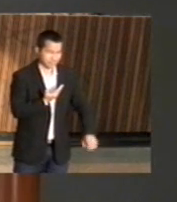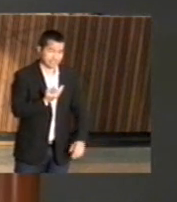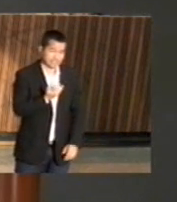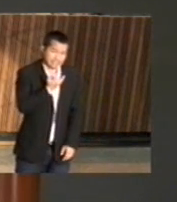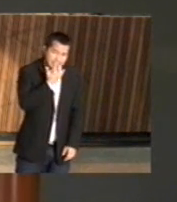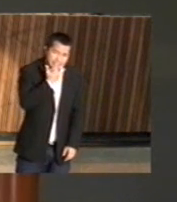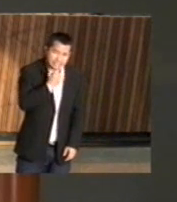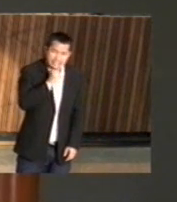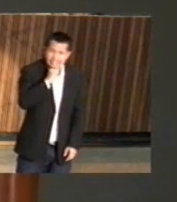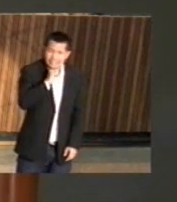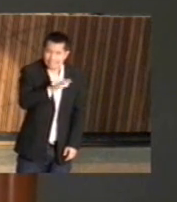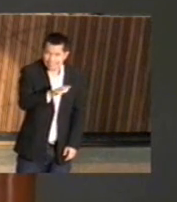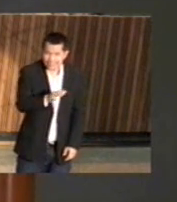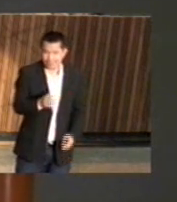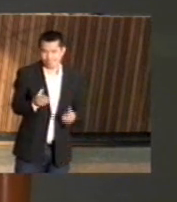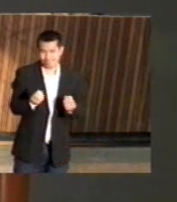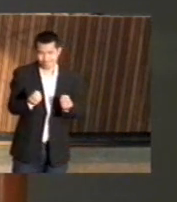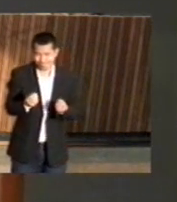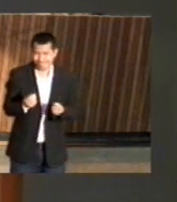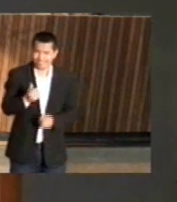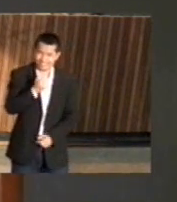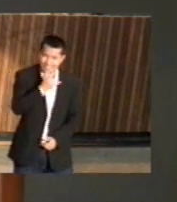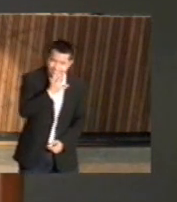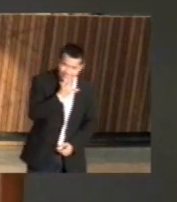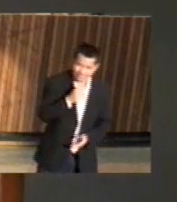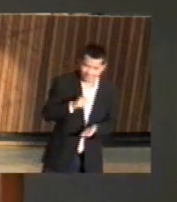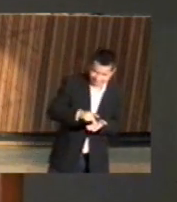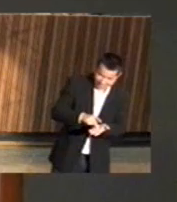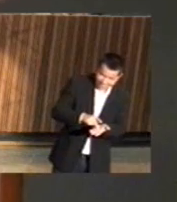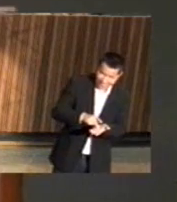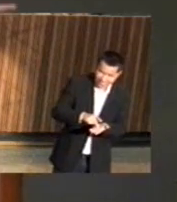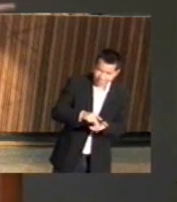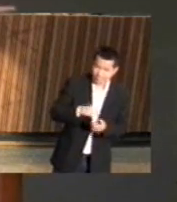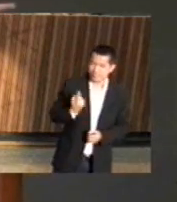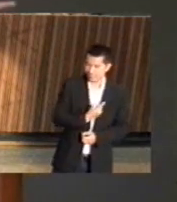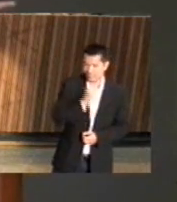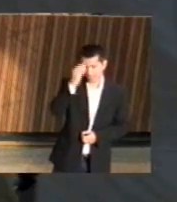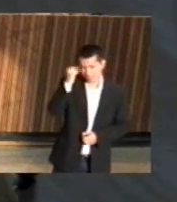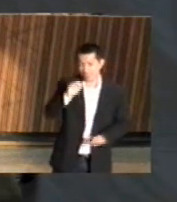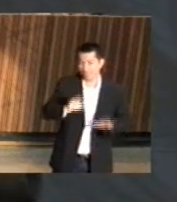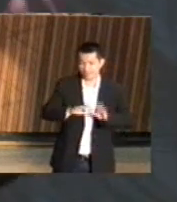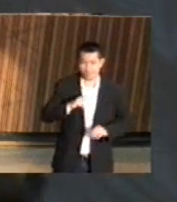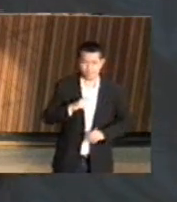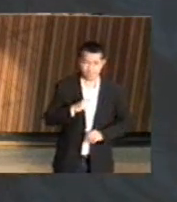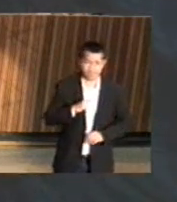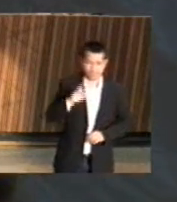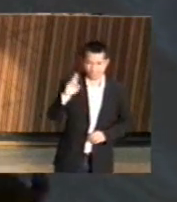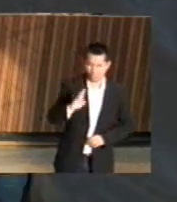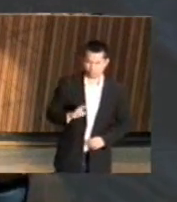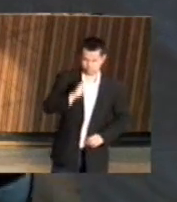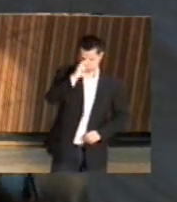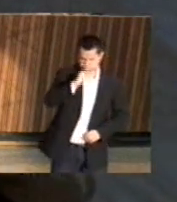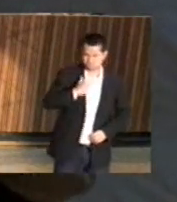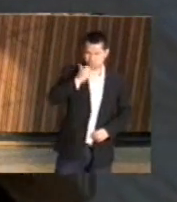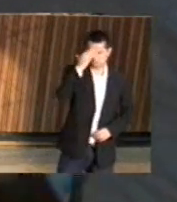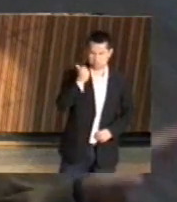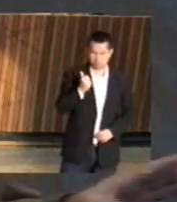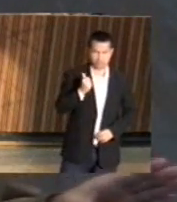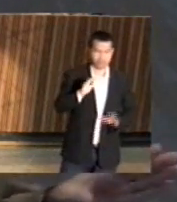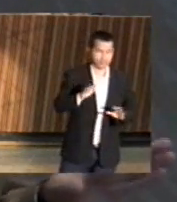isso? E aí a gente sabe que às vezes a gente tem até razão, mas o bem-estar da alma